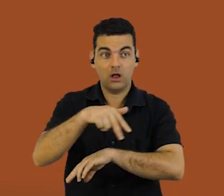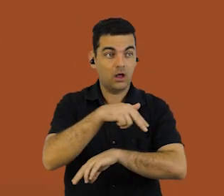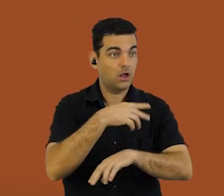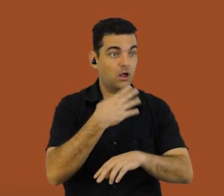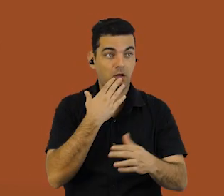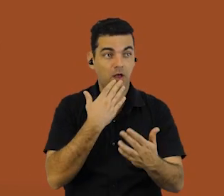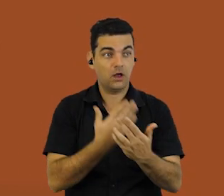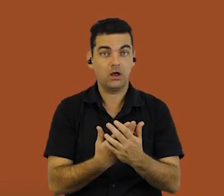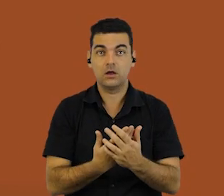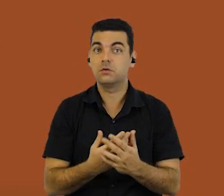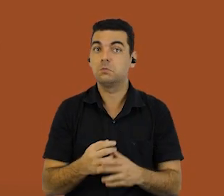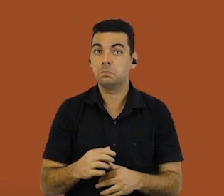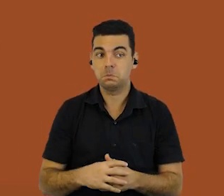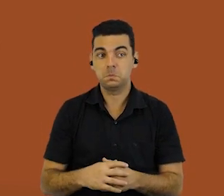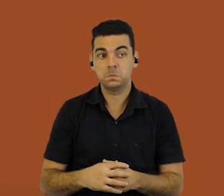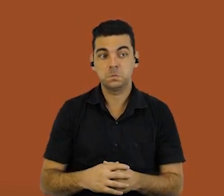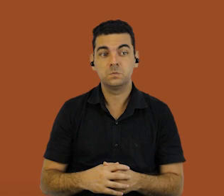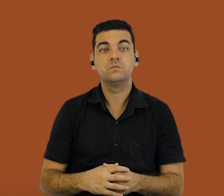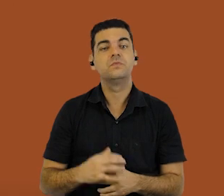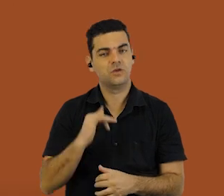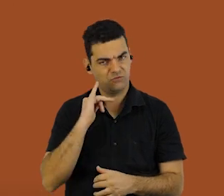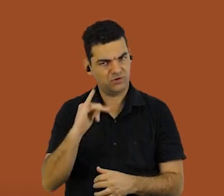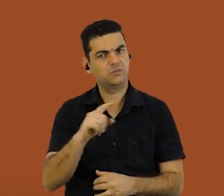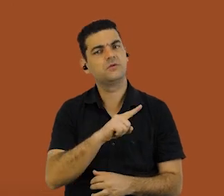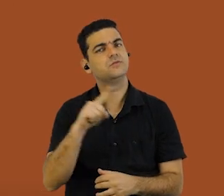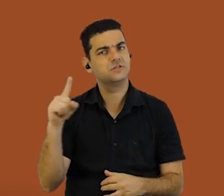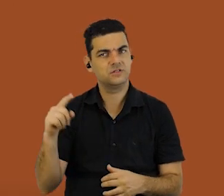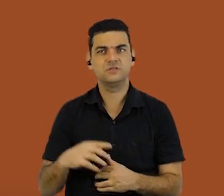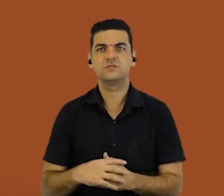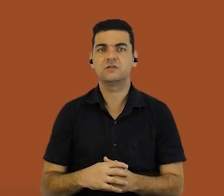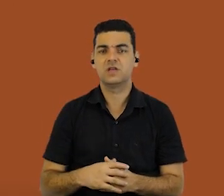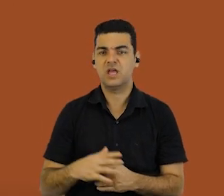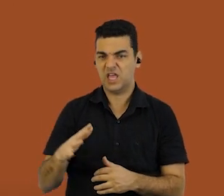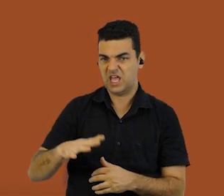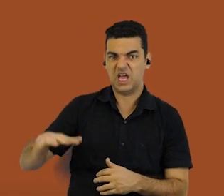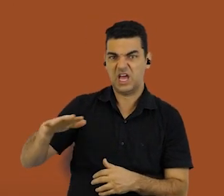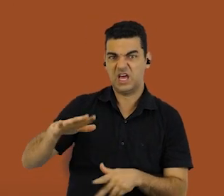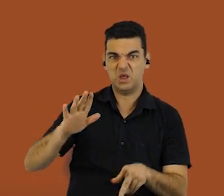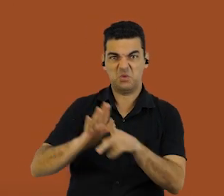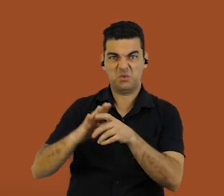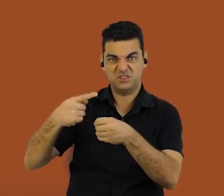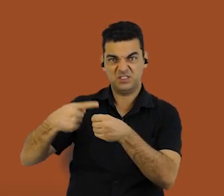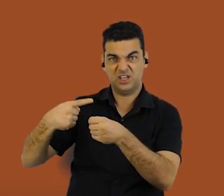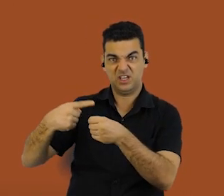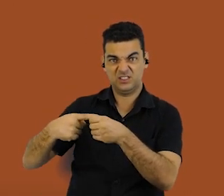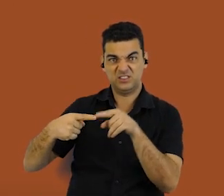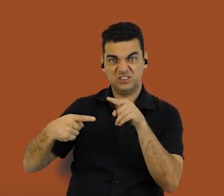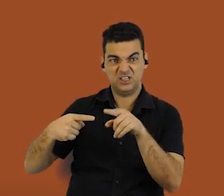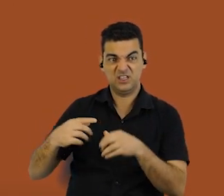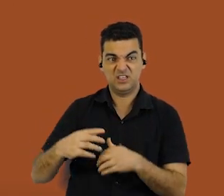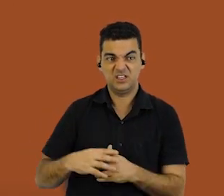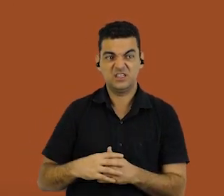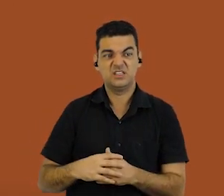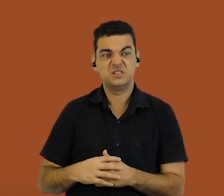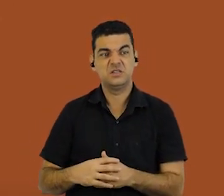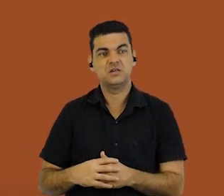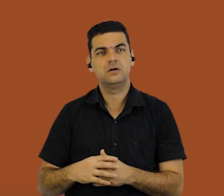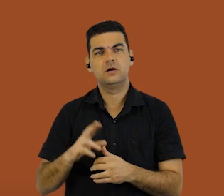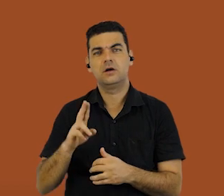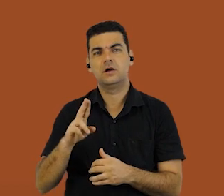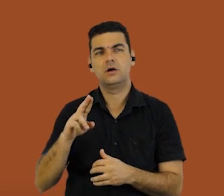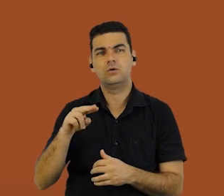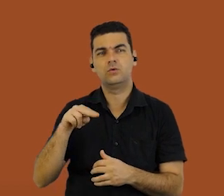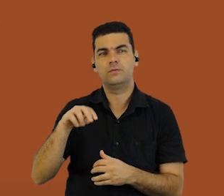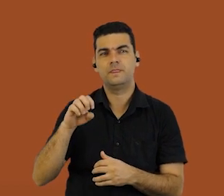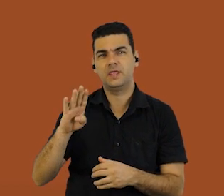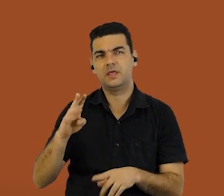momento. E eu não abro mão também de reafirmar isso. Assim, os guetos de Salvador, né? A UNEB,